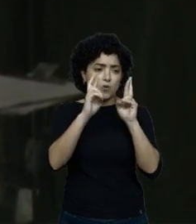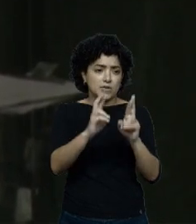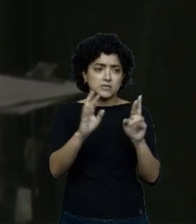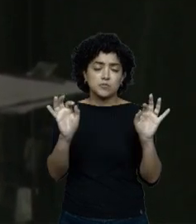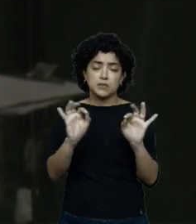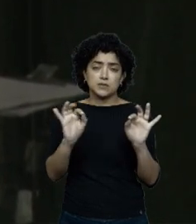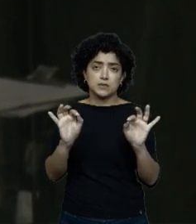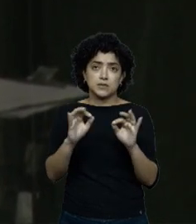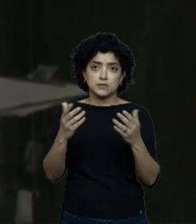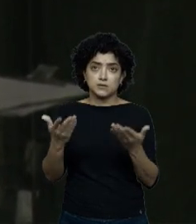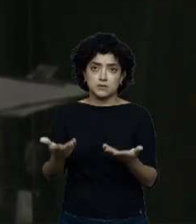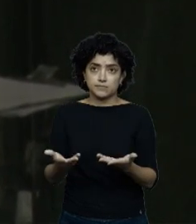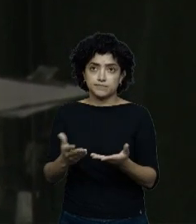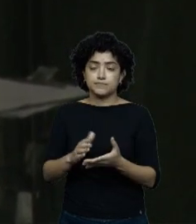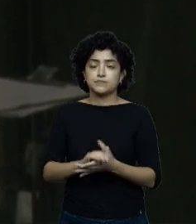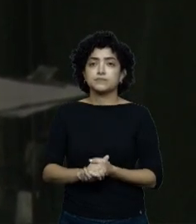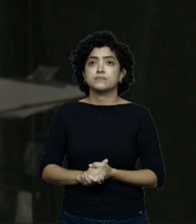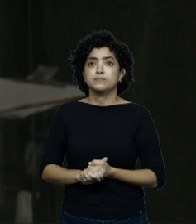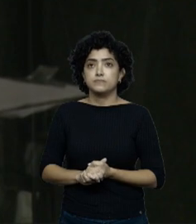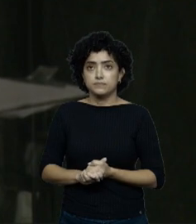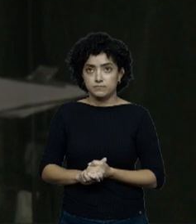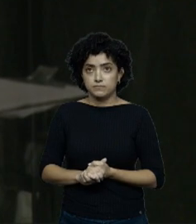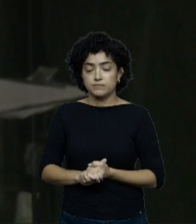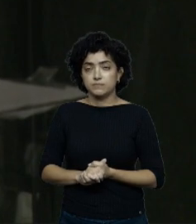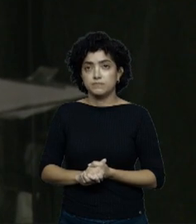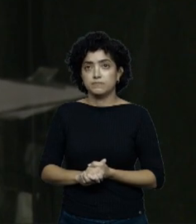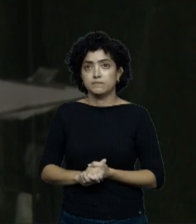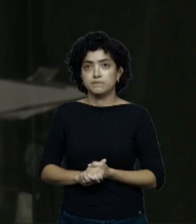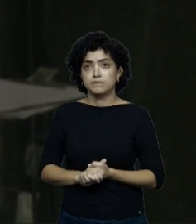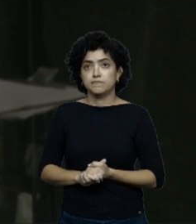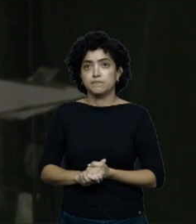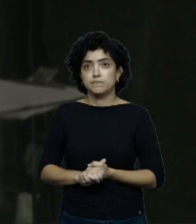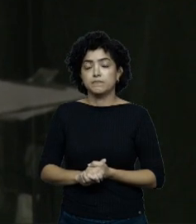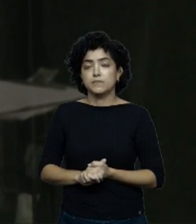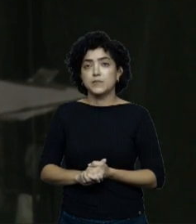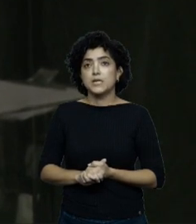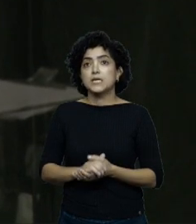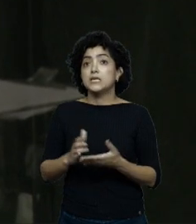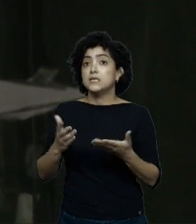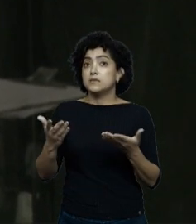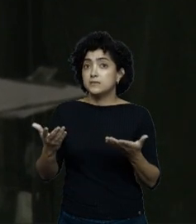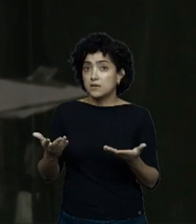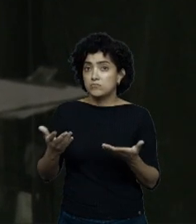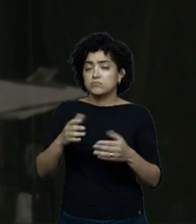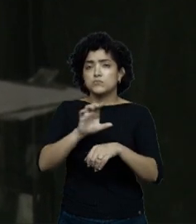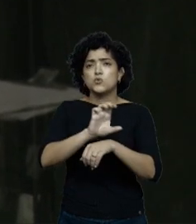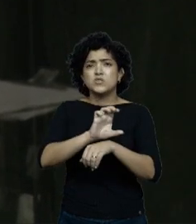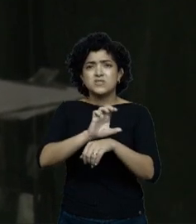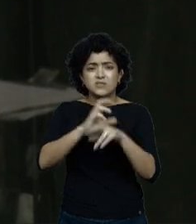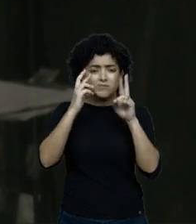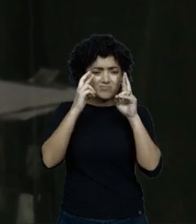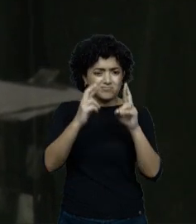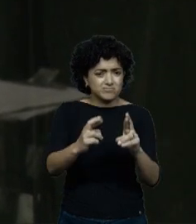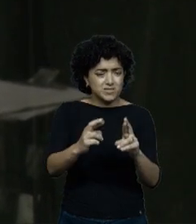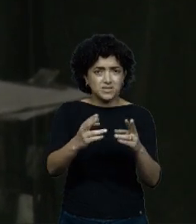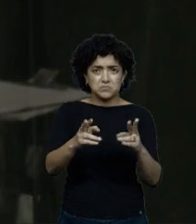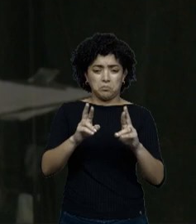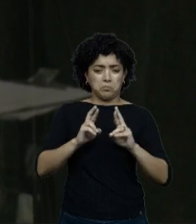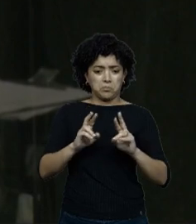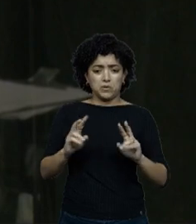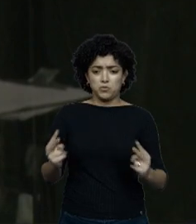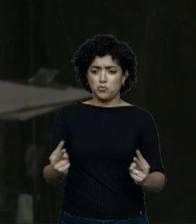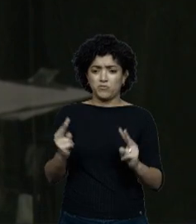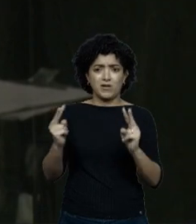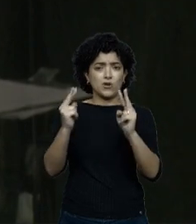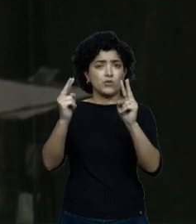nessa audiência pública lá em casa né então é um estado que me desrespeita não estado que me valoriza